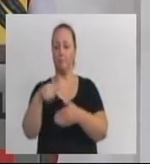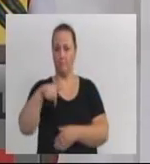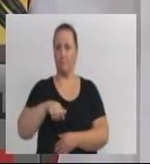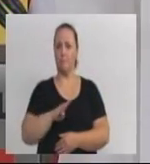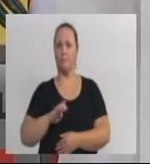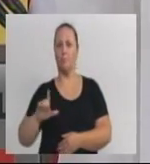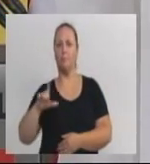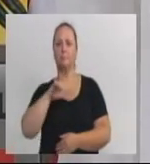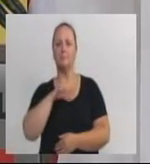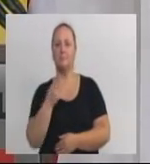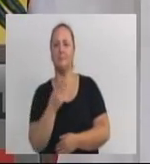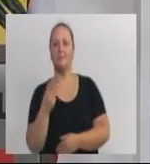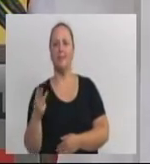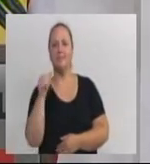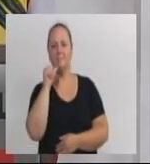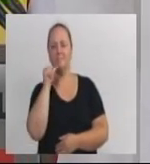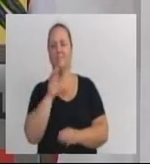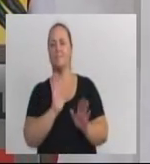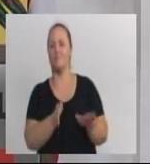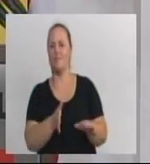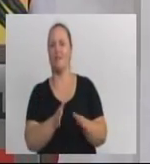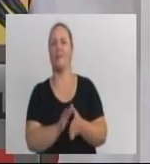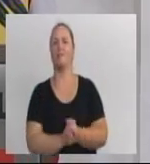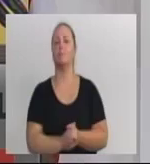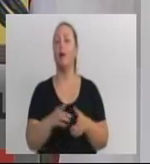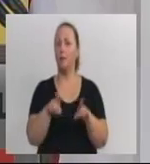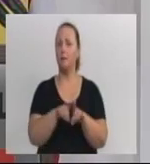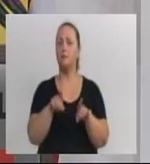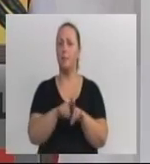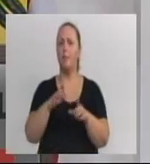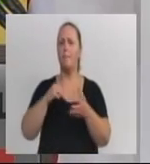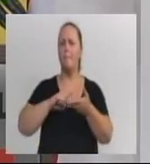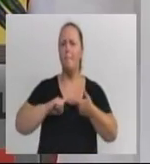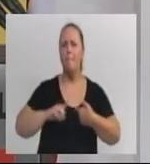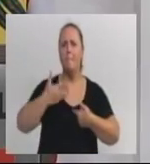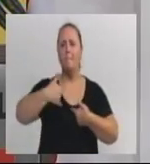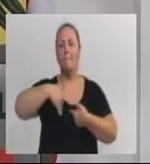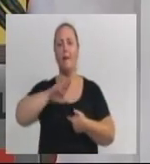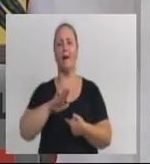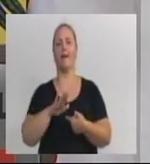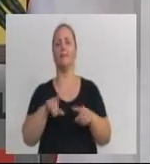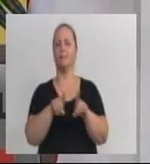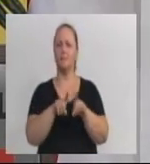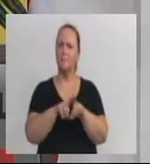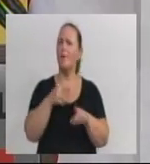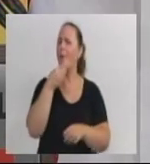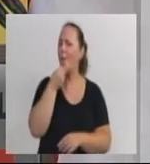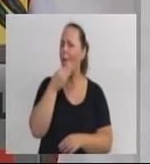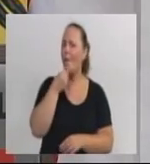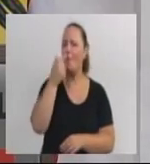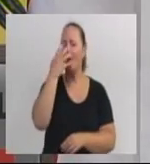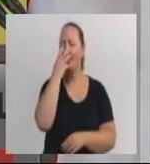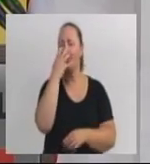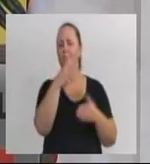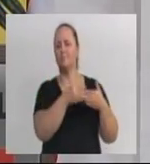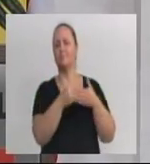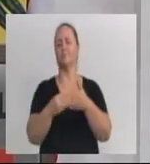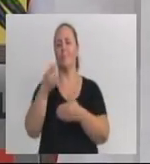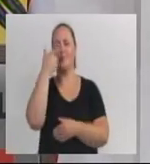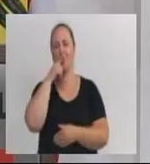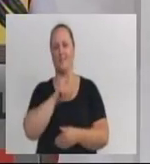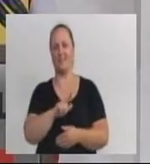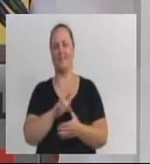só nessas 3, que possam vir outras, outros também, tá? Porque não adianta a gente